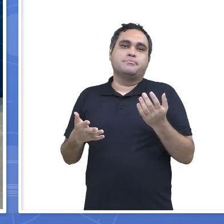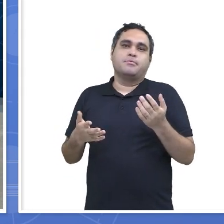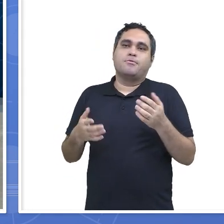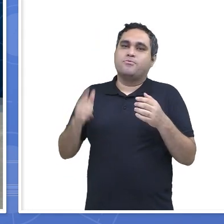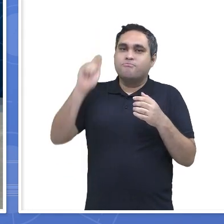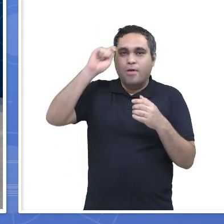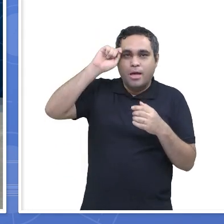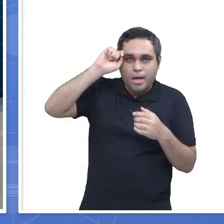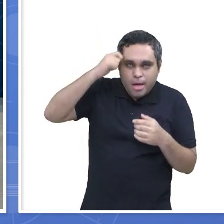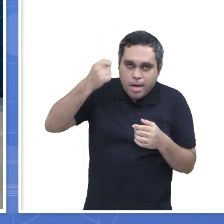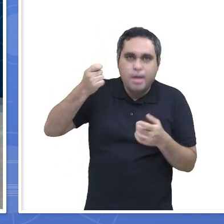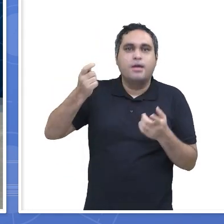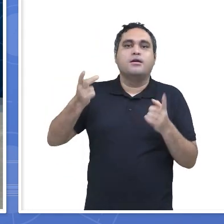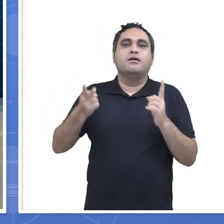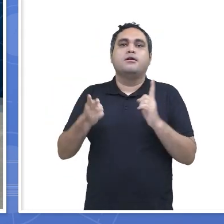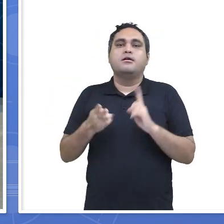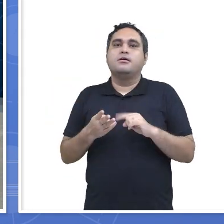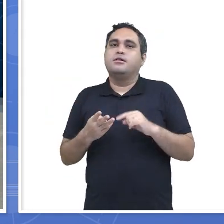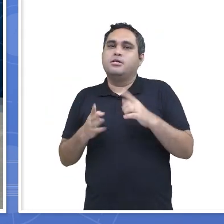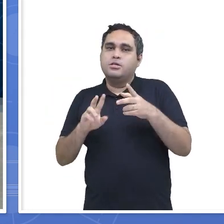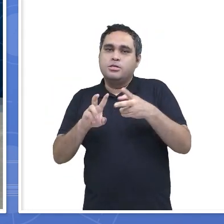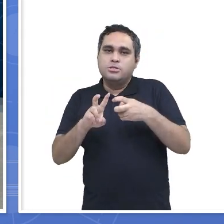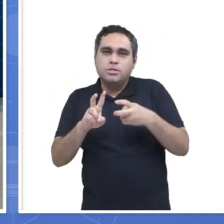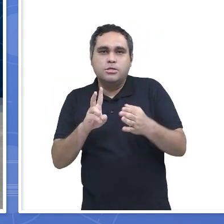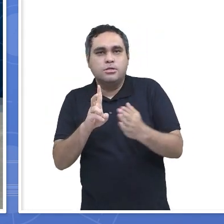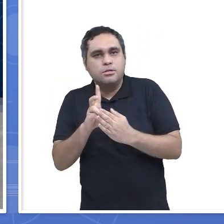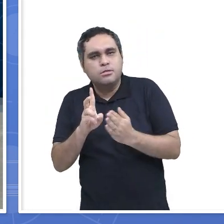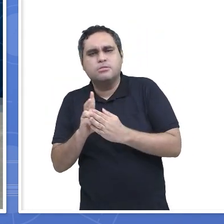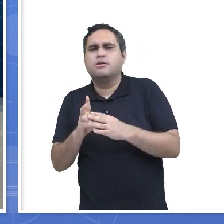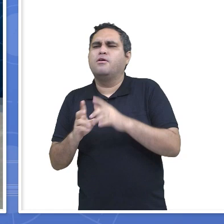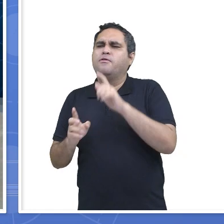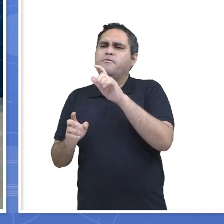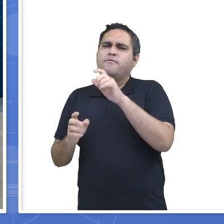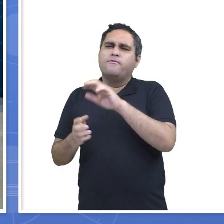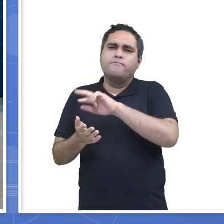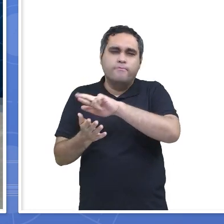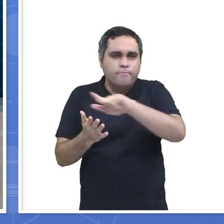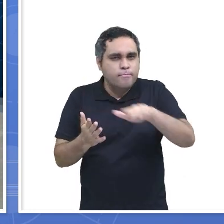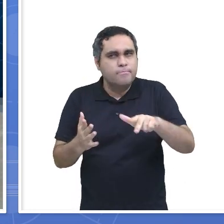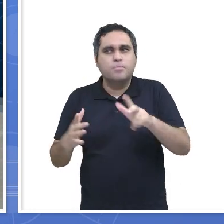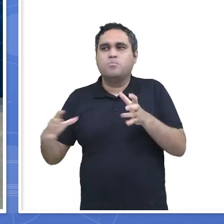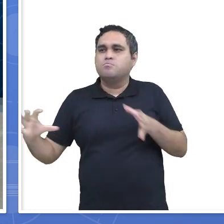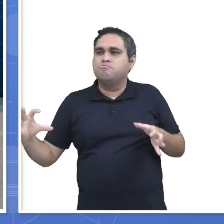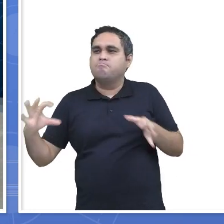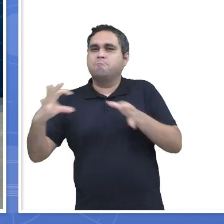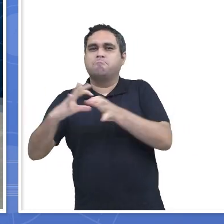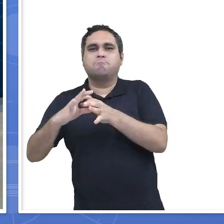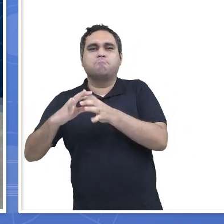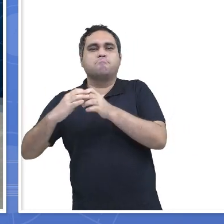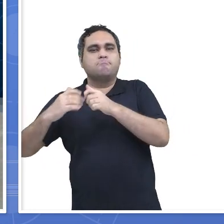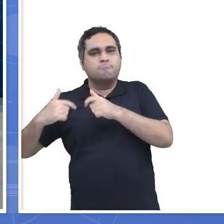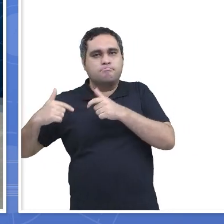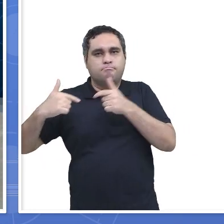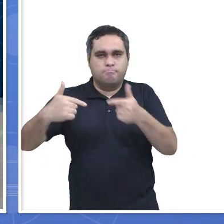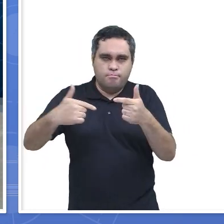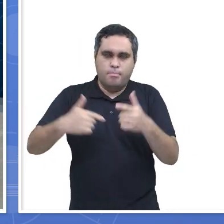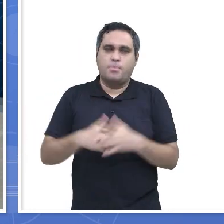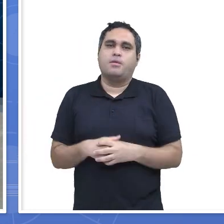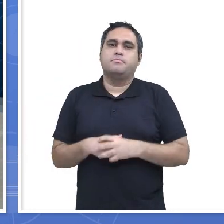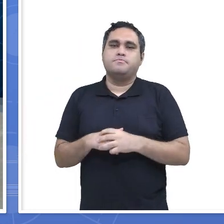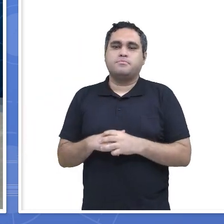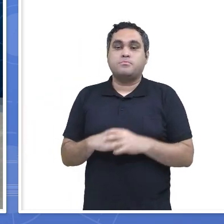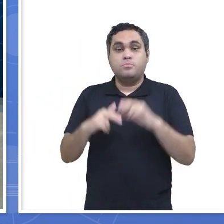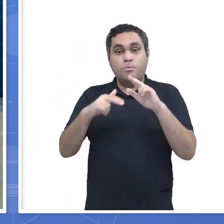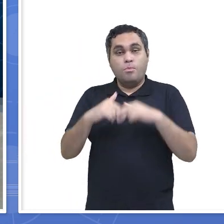negros, a causa dos indígenas. Então, são movimentos que estão presentes na nossa sociedade. Por isso são chamados